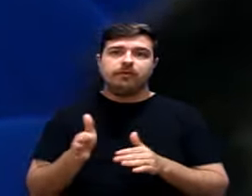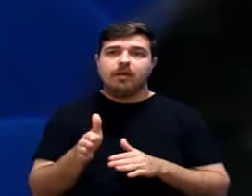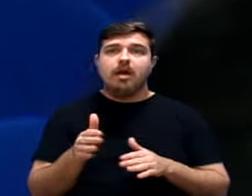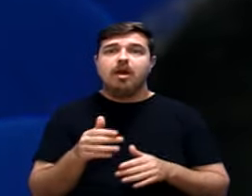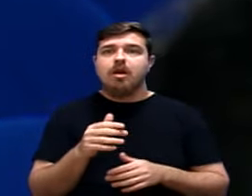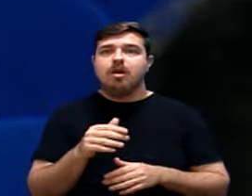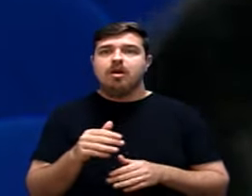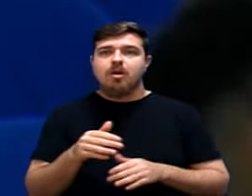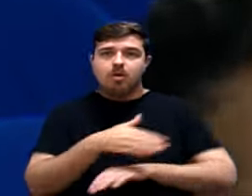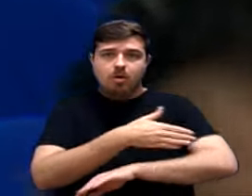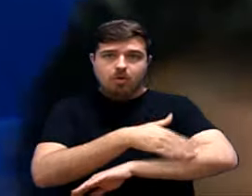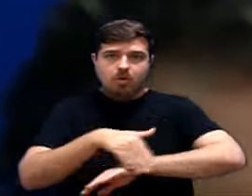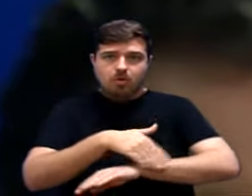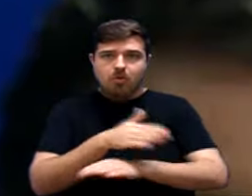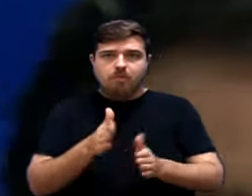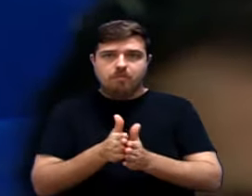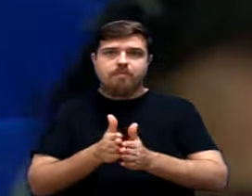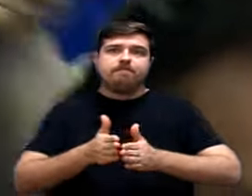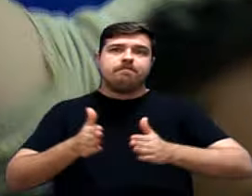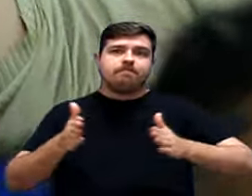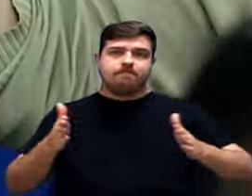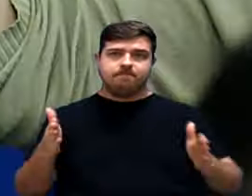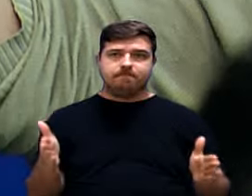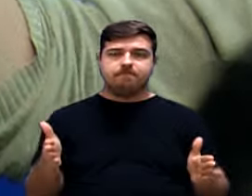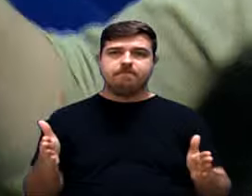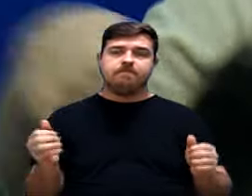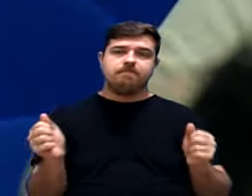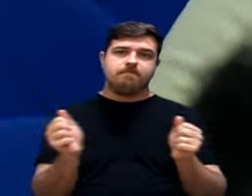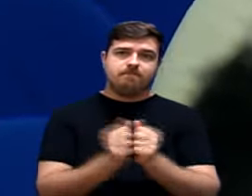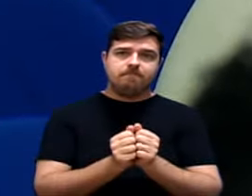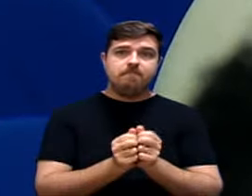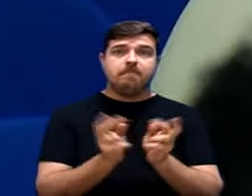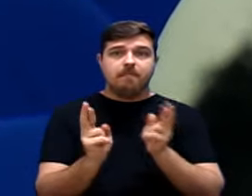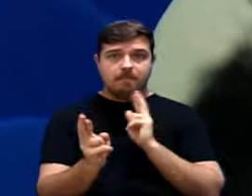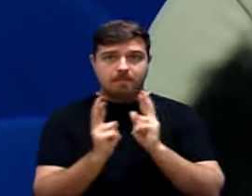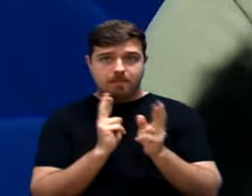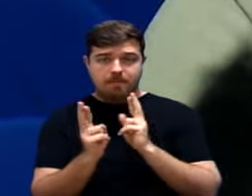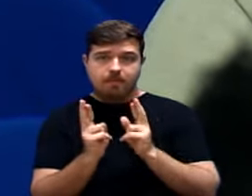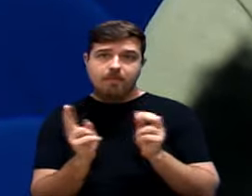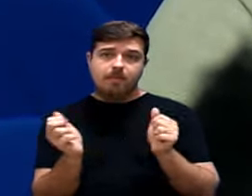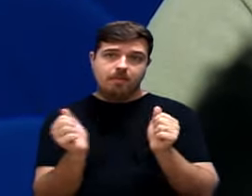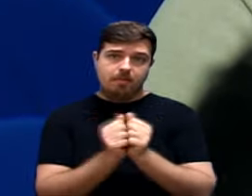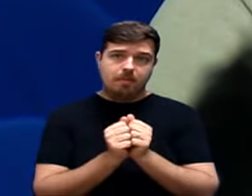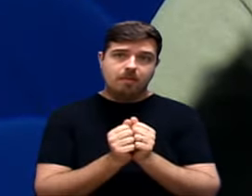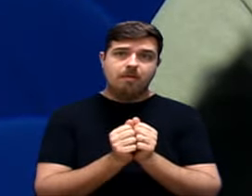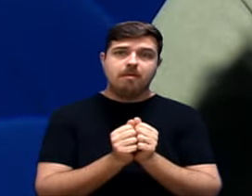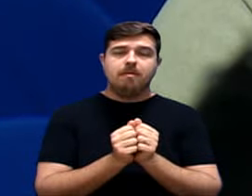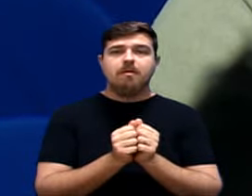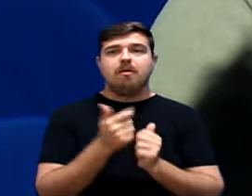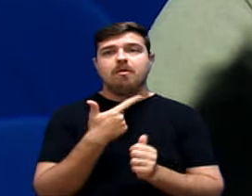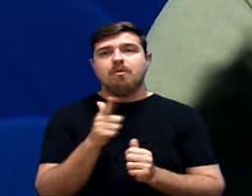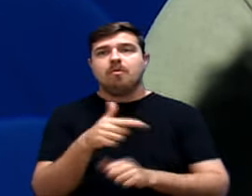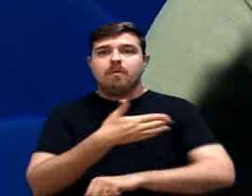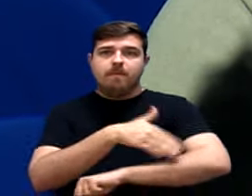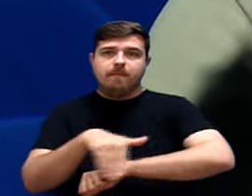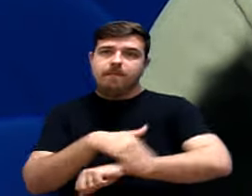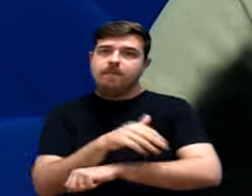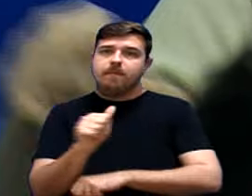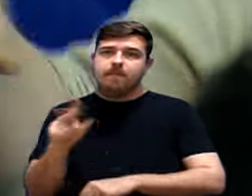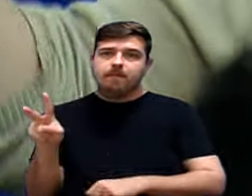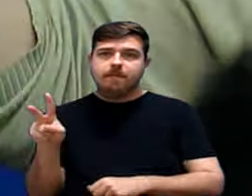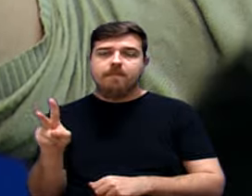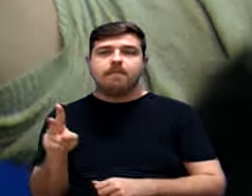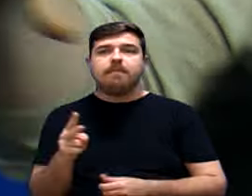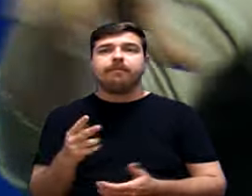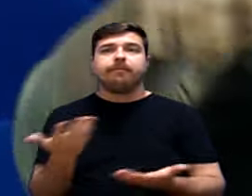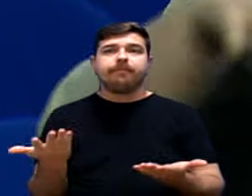ruas do São Carlos e do Pagliato juntando a Raposo Tavares a Washington Luiz e assim